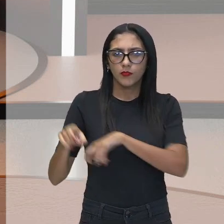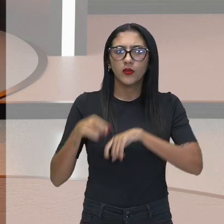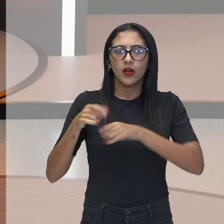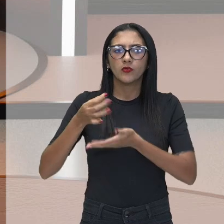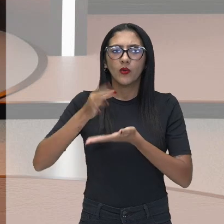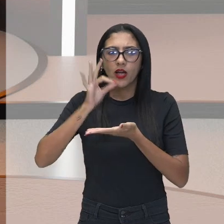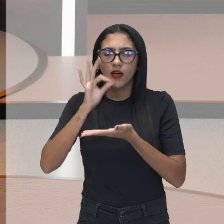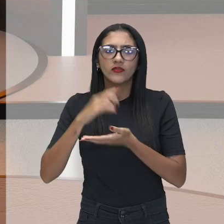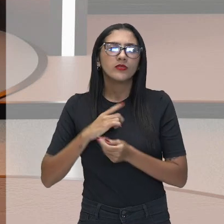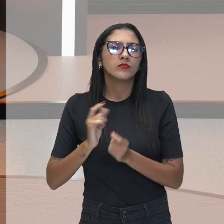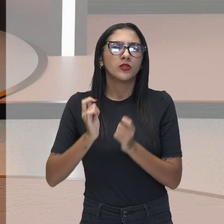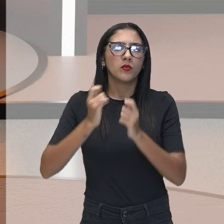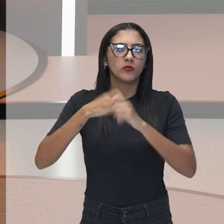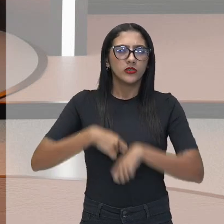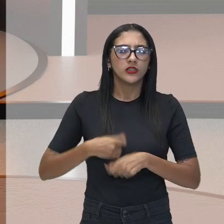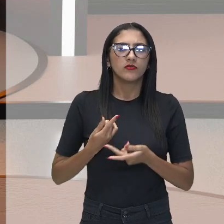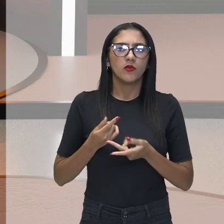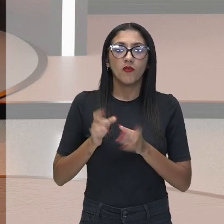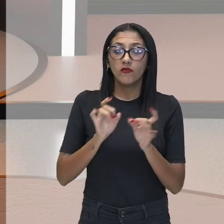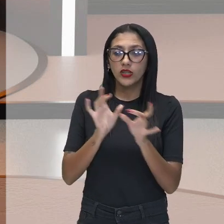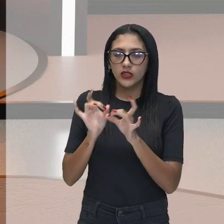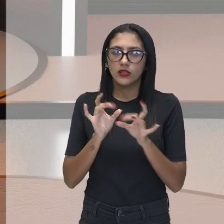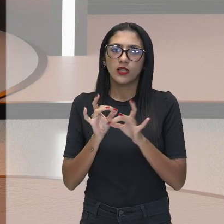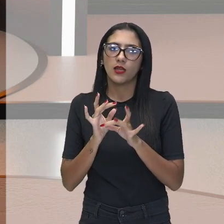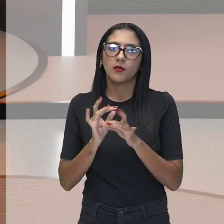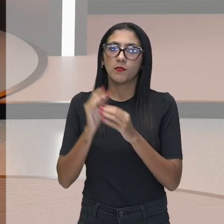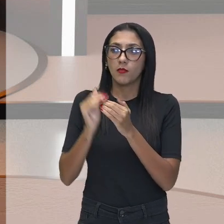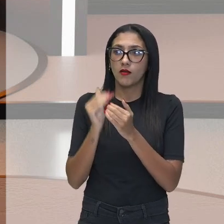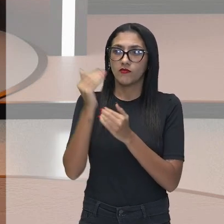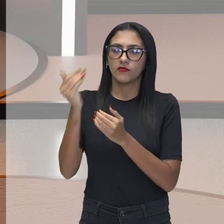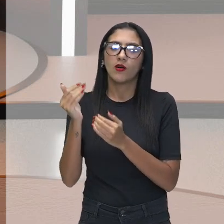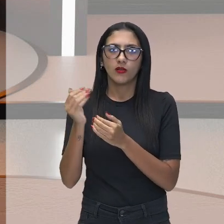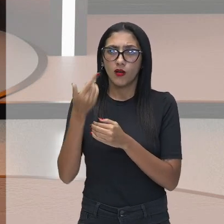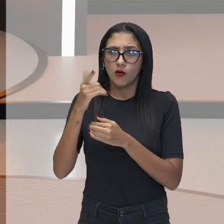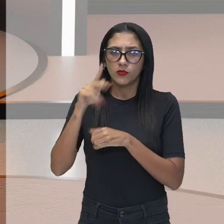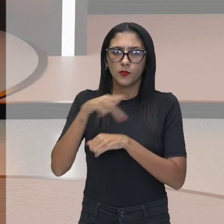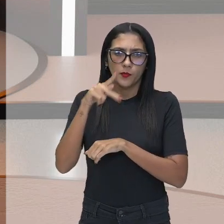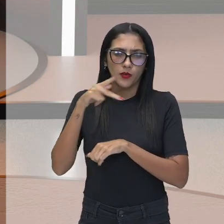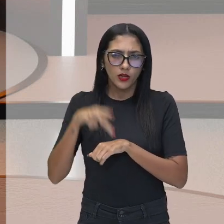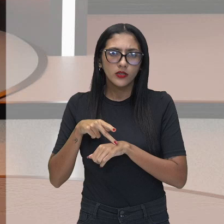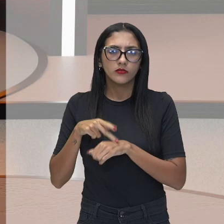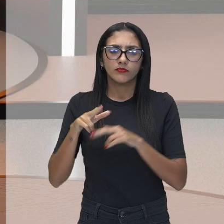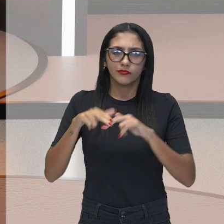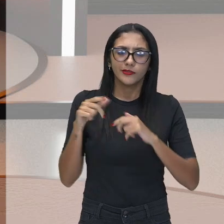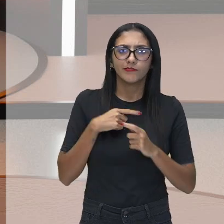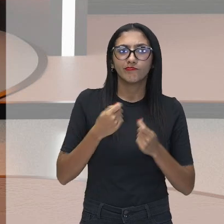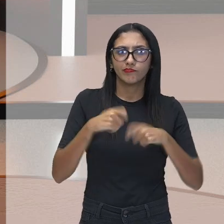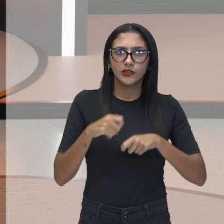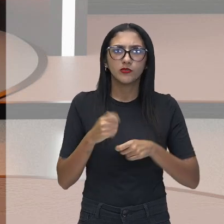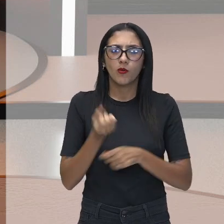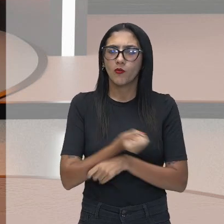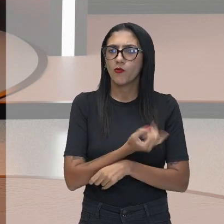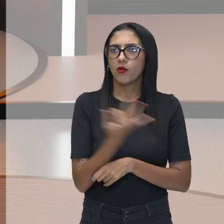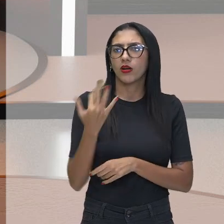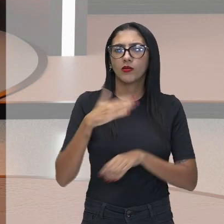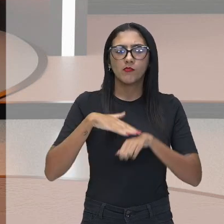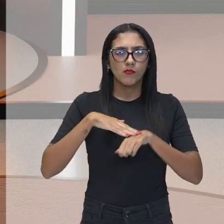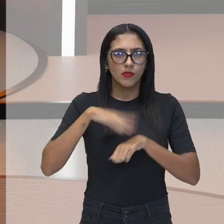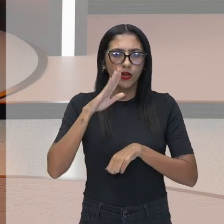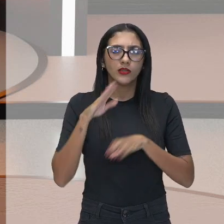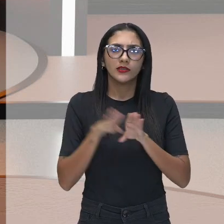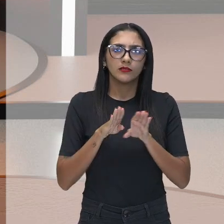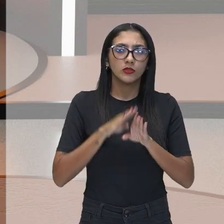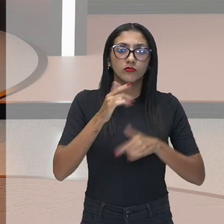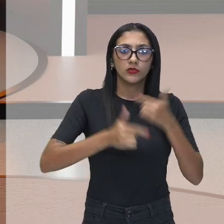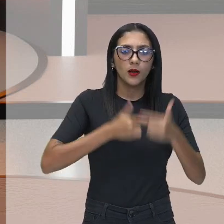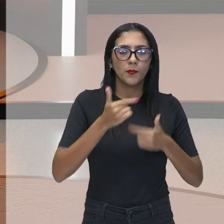do mundo que passou a tomar café. E com isso também foi necessário se ampliar os cafezais e a quantidade de mão de obra que foi utilizada,